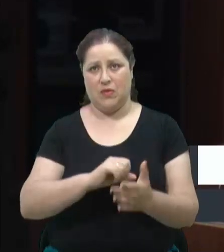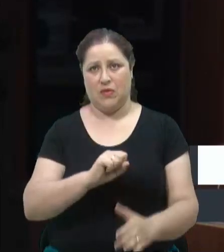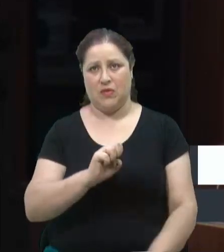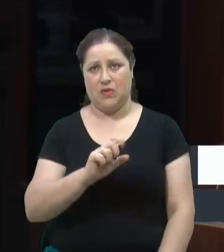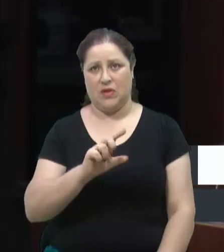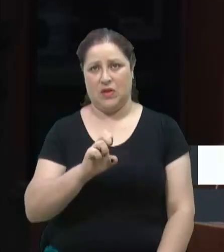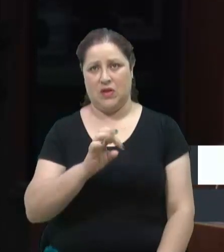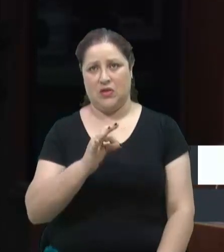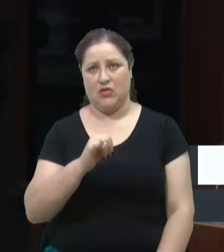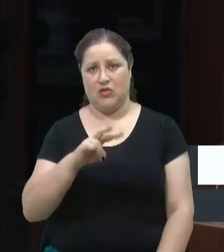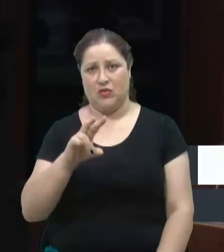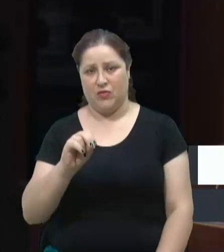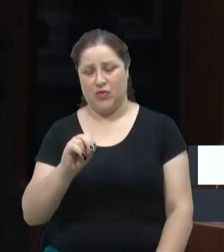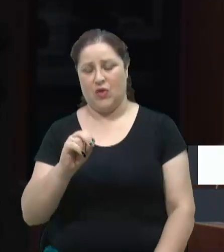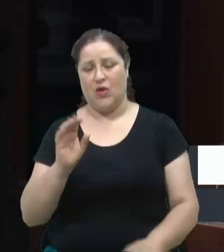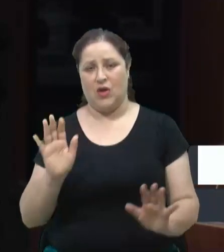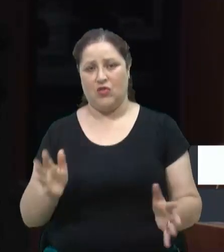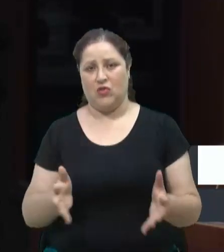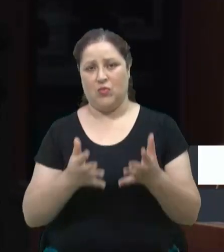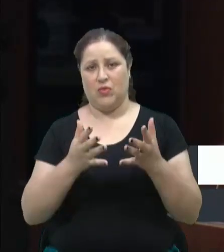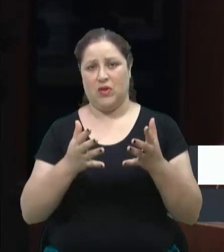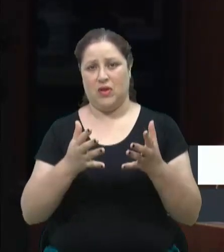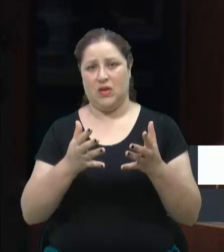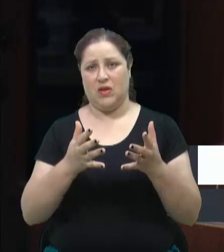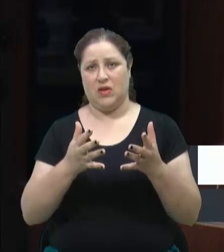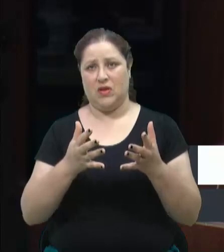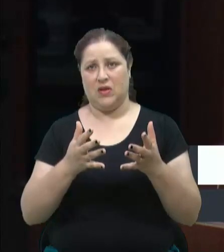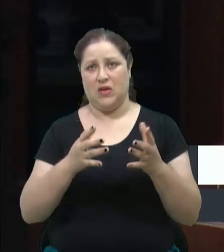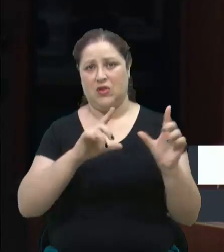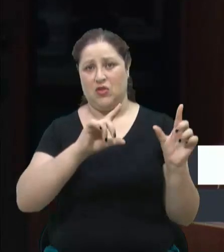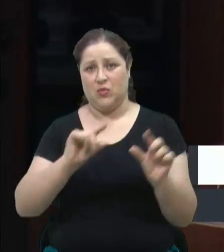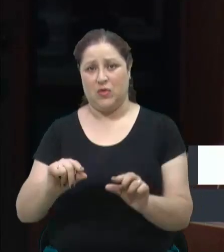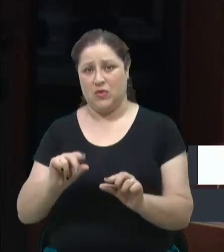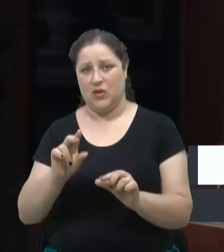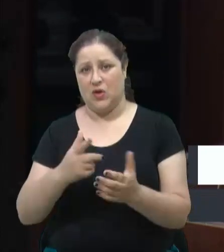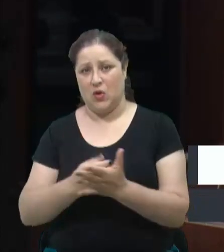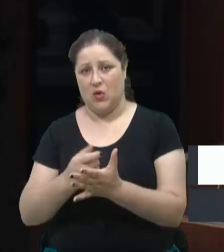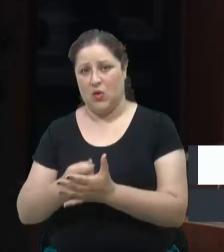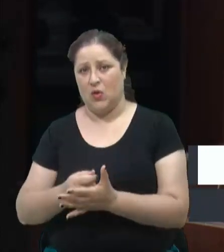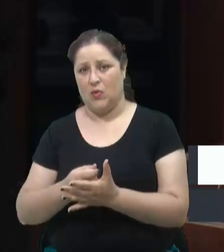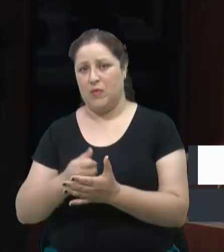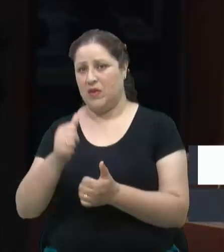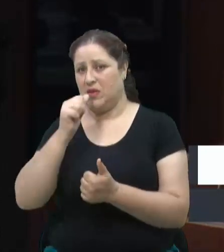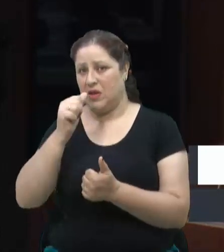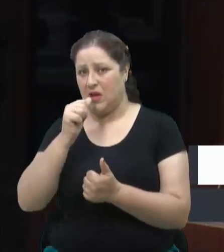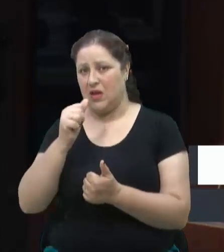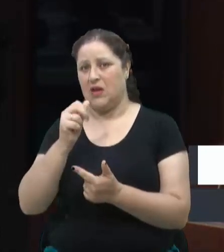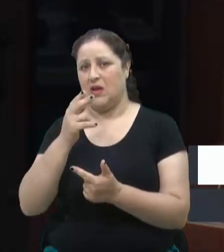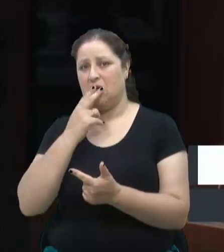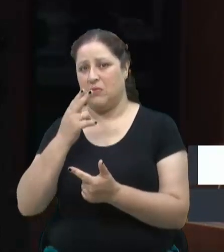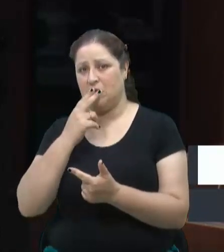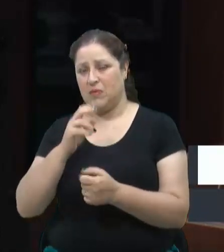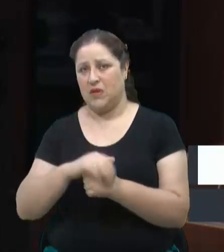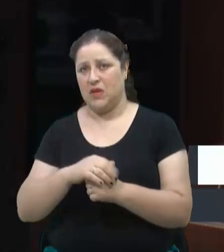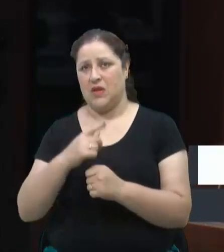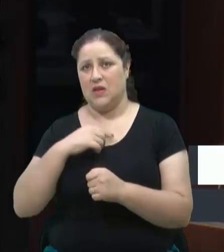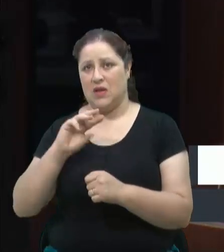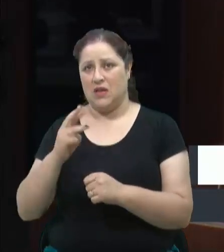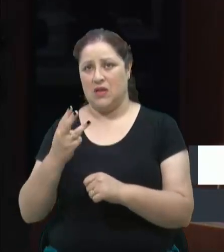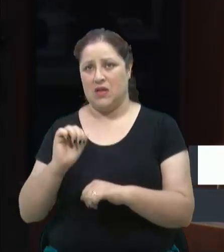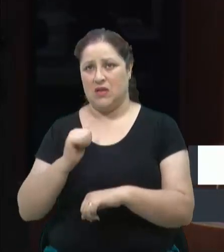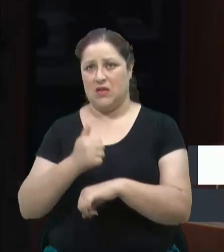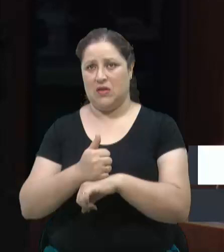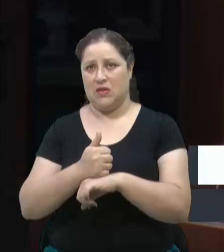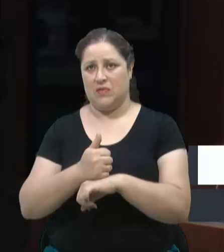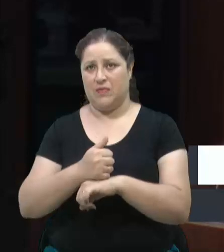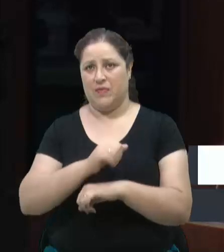como cigarros e bebidas alcoólicas. Na PEC 110, cria 3 tributos para substituí-los. Um